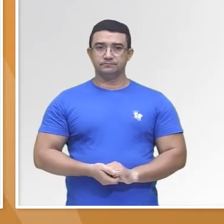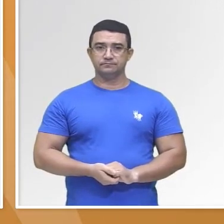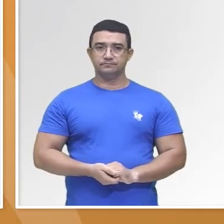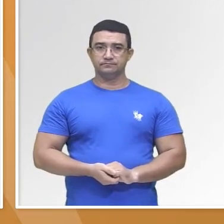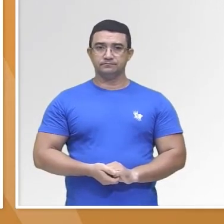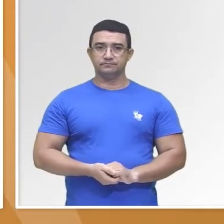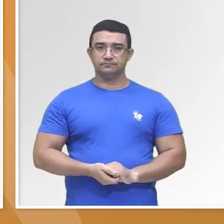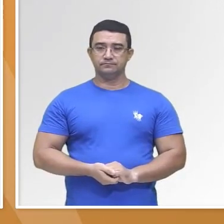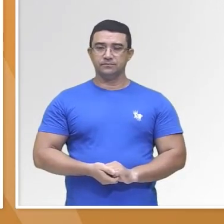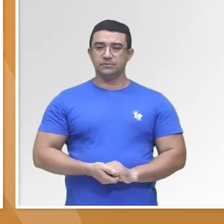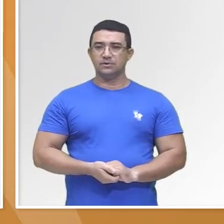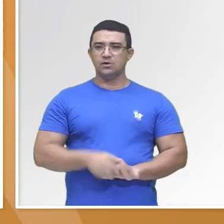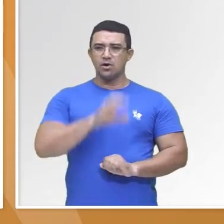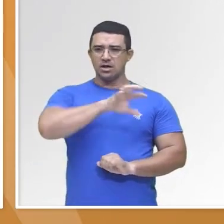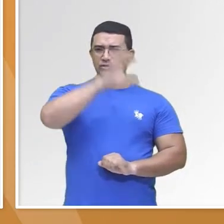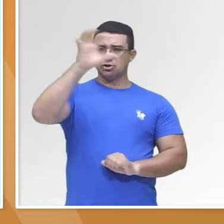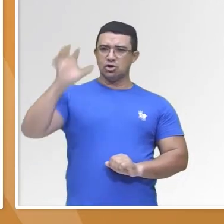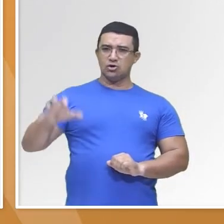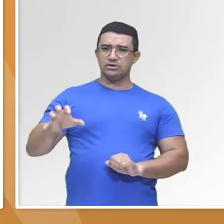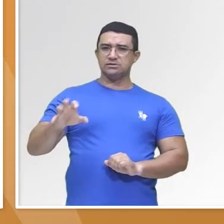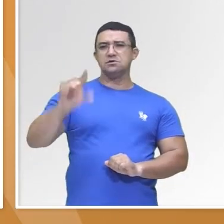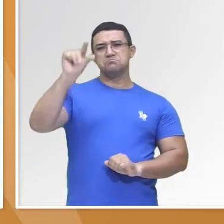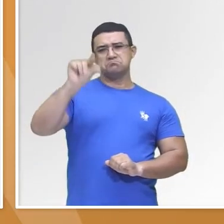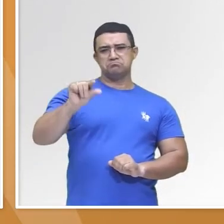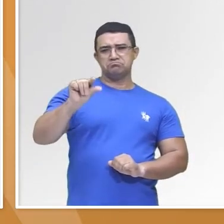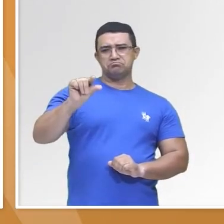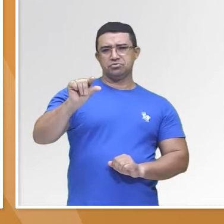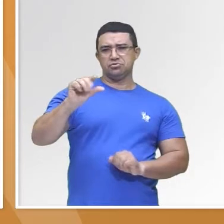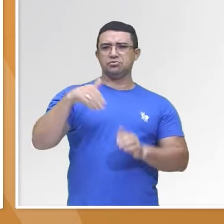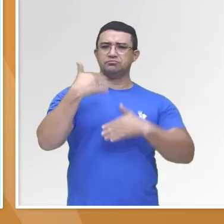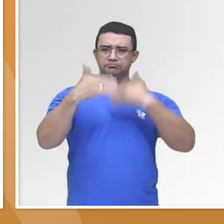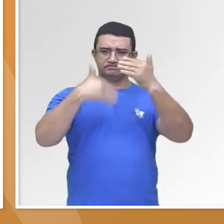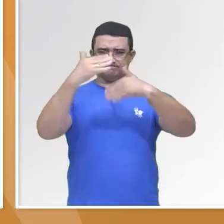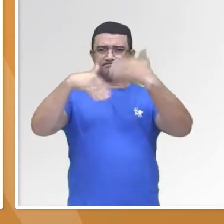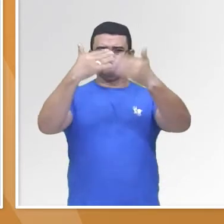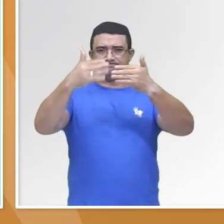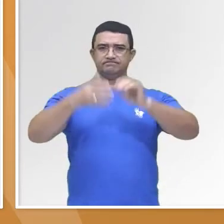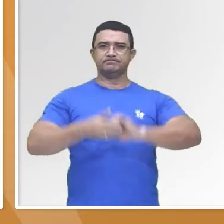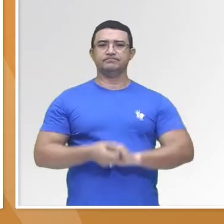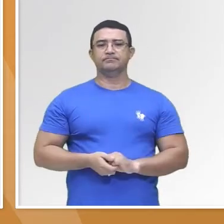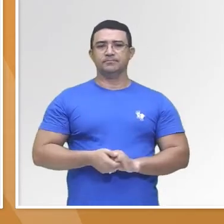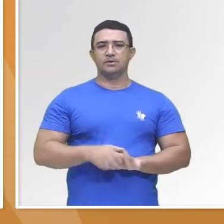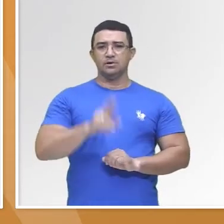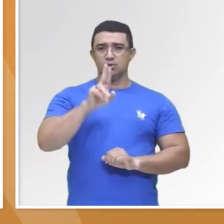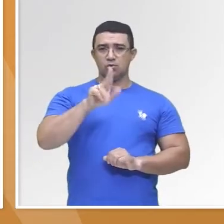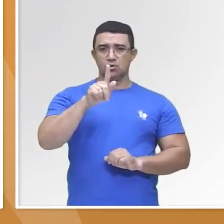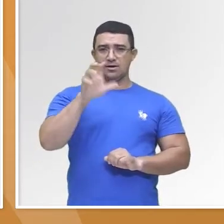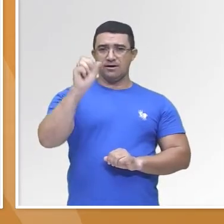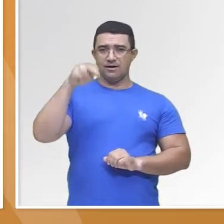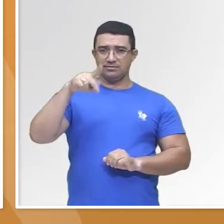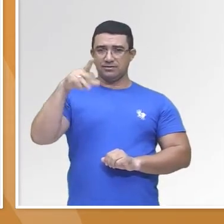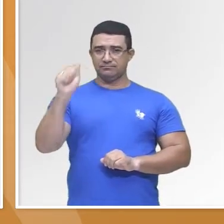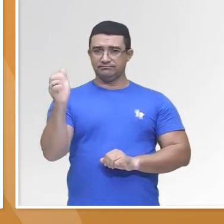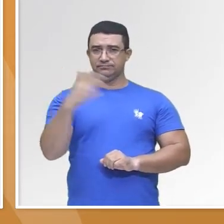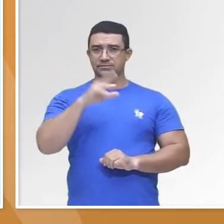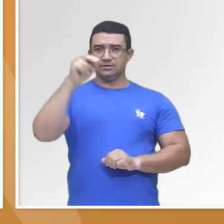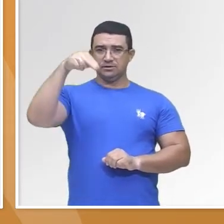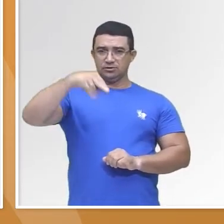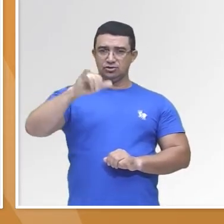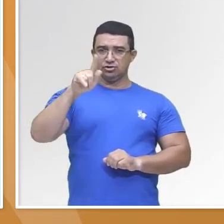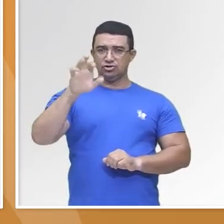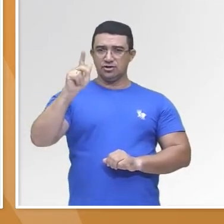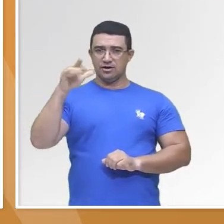regiões menos desenvolvidas. Então, olha só, a Uganda, a Nigéria, Bangladesh,